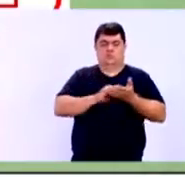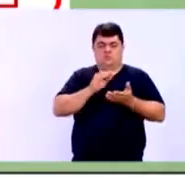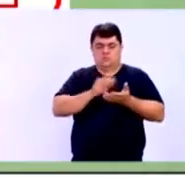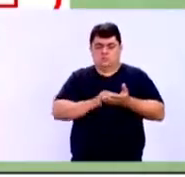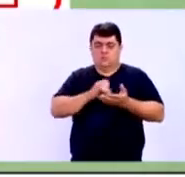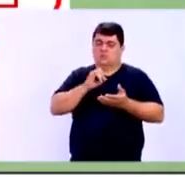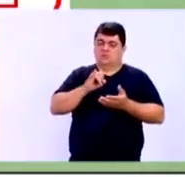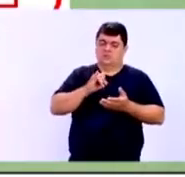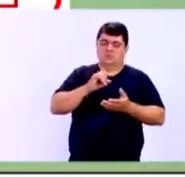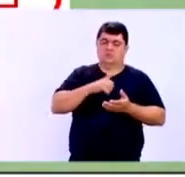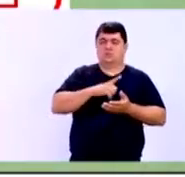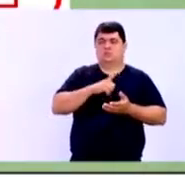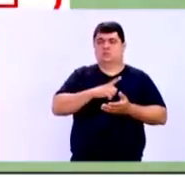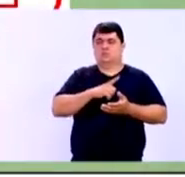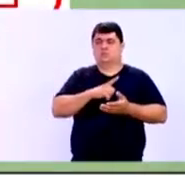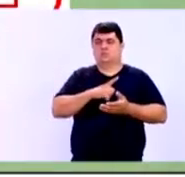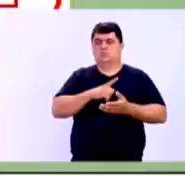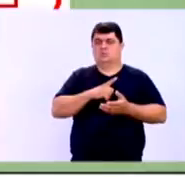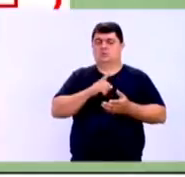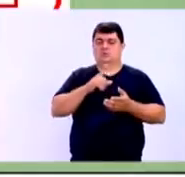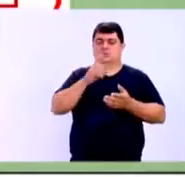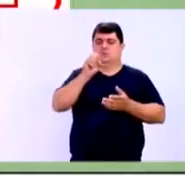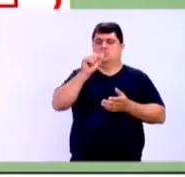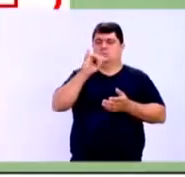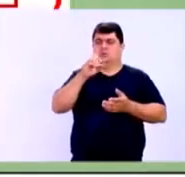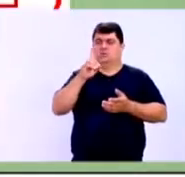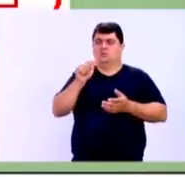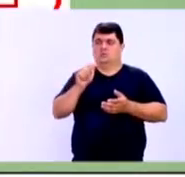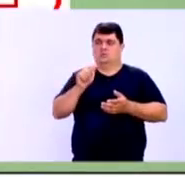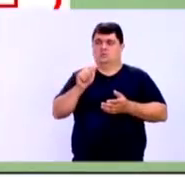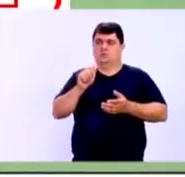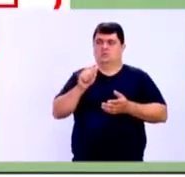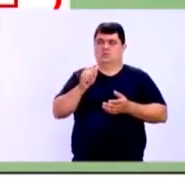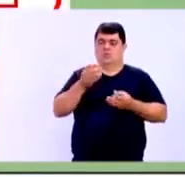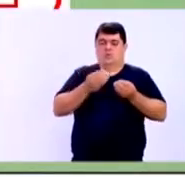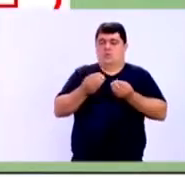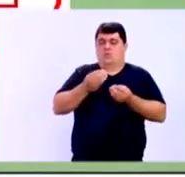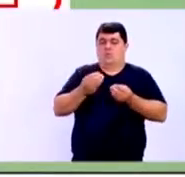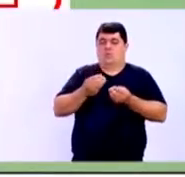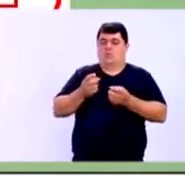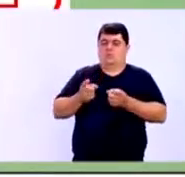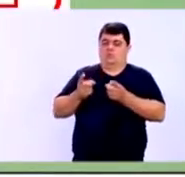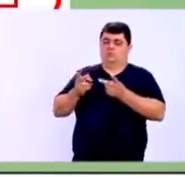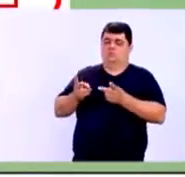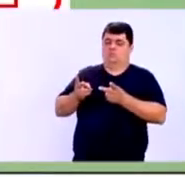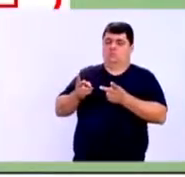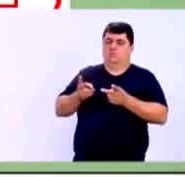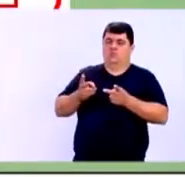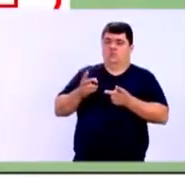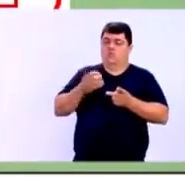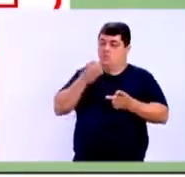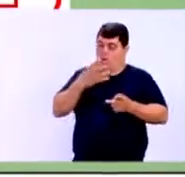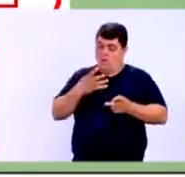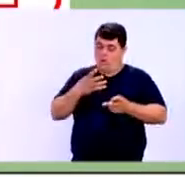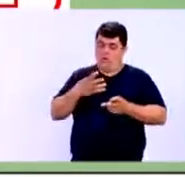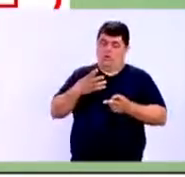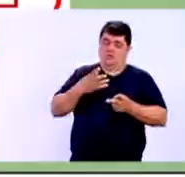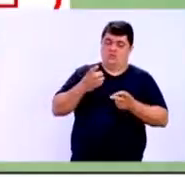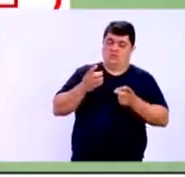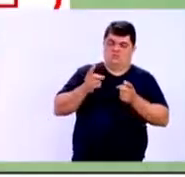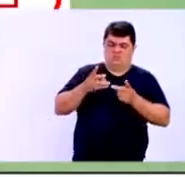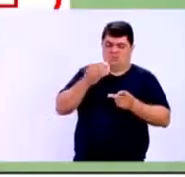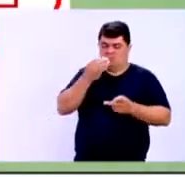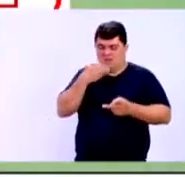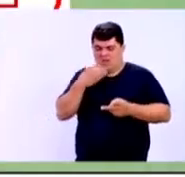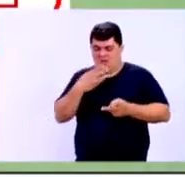pode verificar através da saída aqui, ó, como está sendo a saída de determinado produto, se está tendo uma saída grande, se